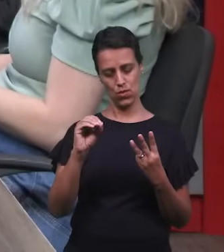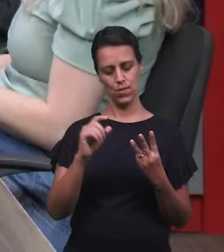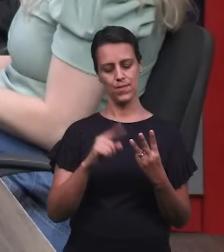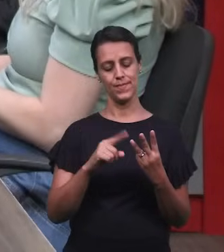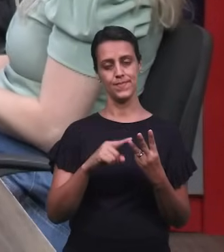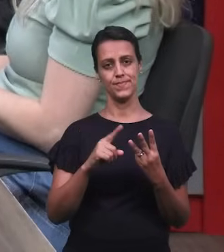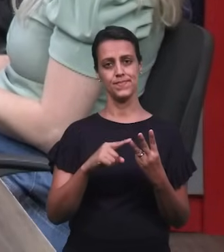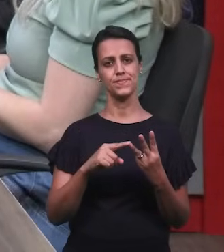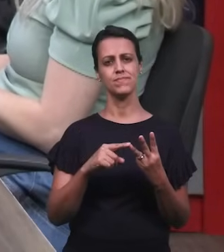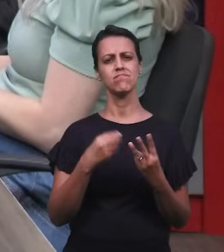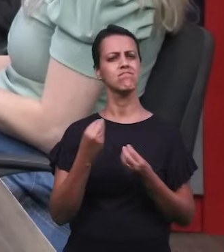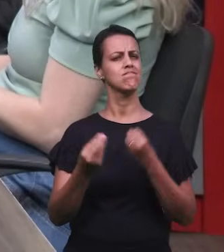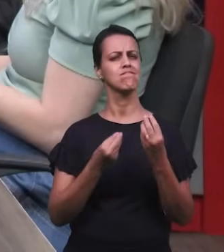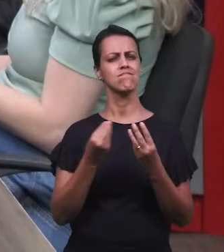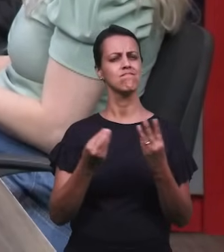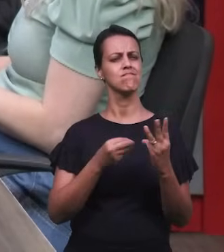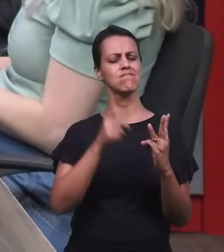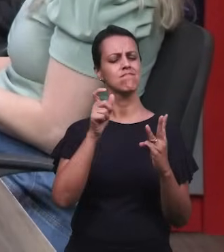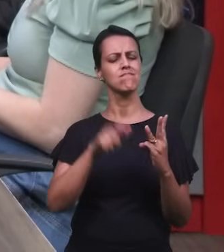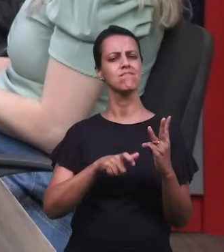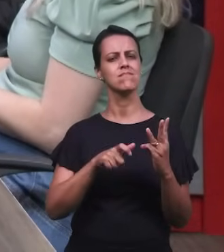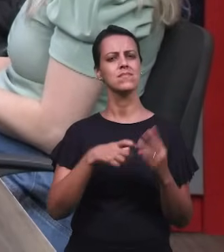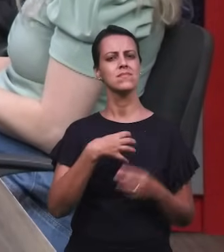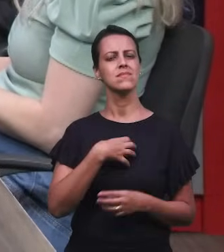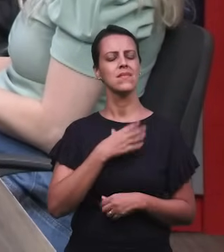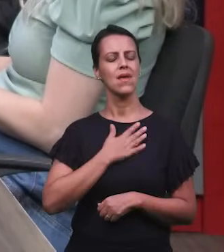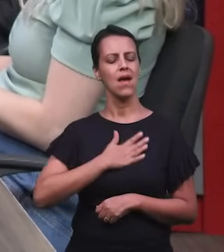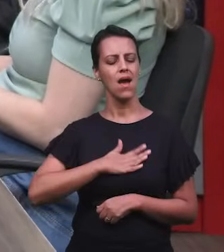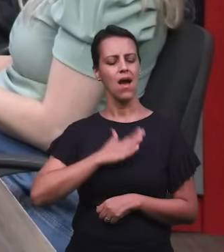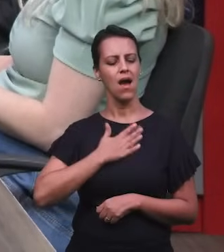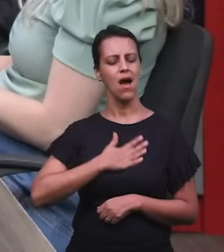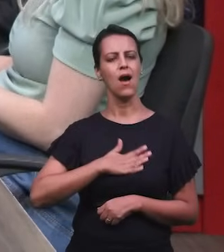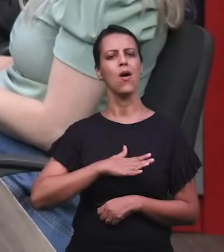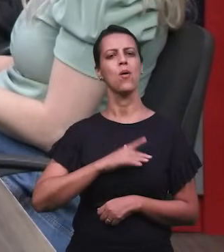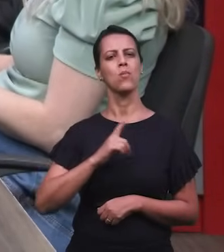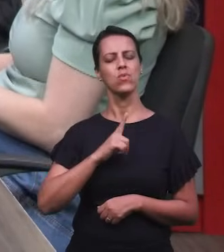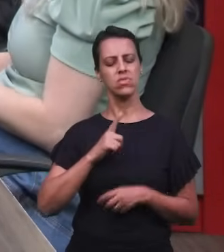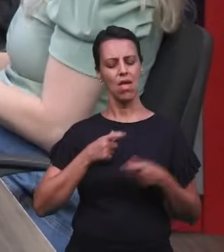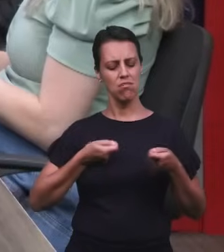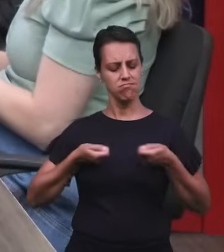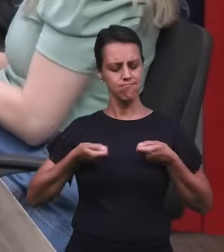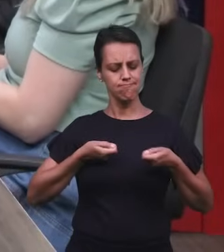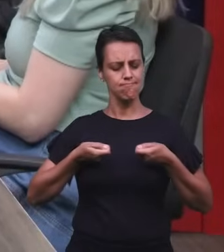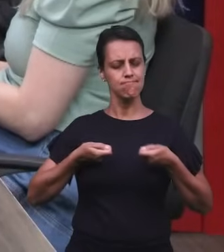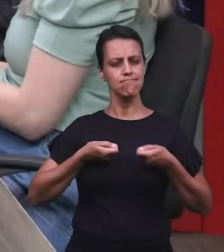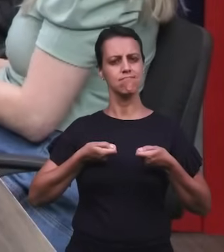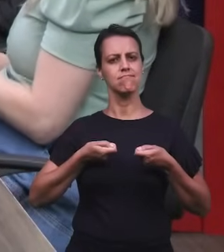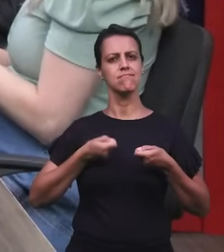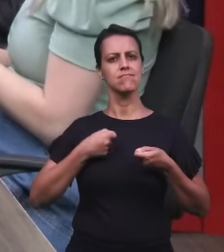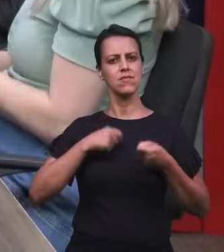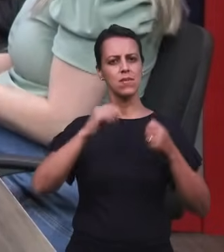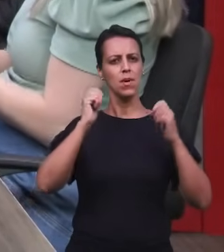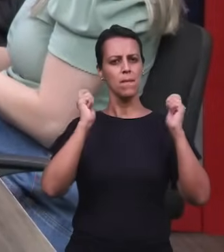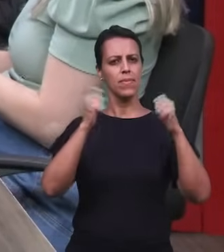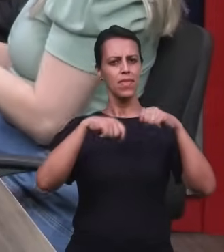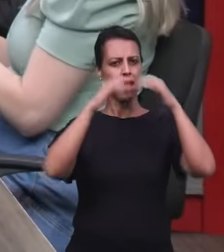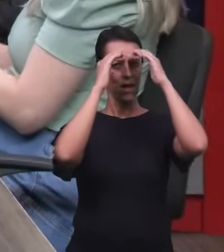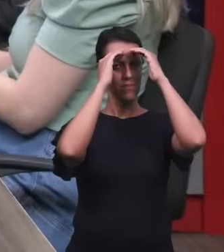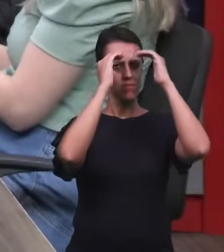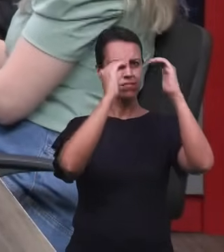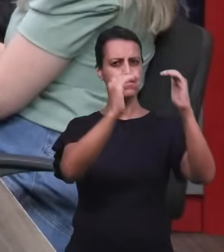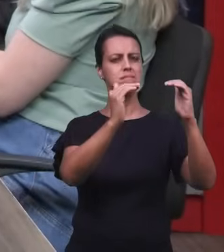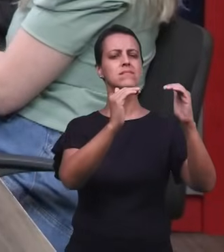melancólico? Eles são calmos, eles são autocontrolados, são confiáveis, gostam de regras, eles não têm